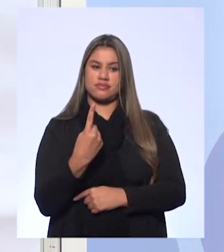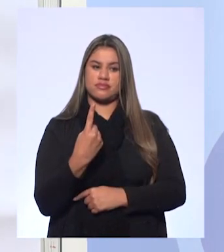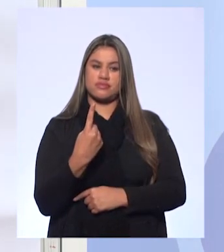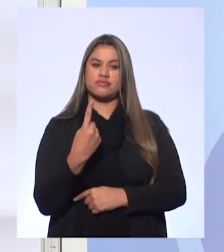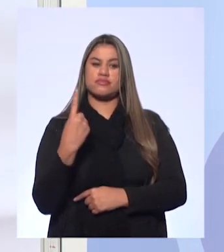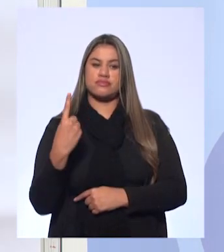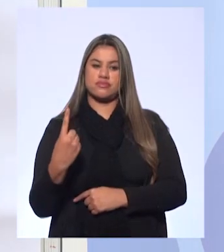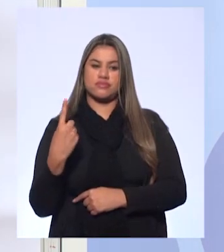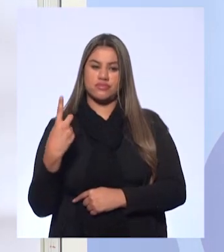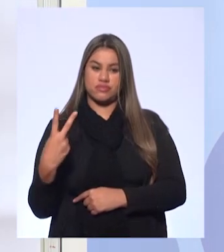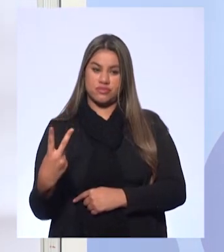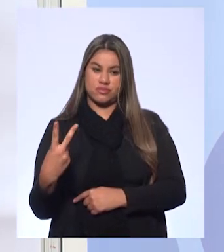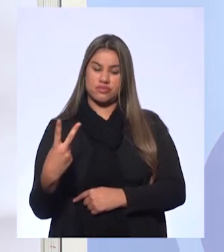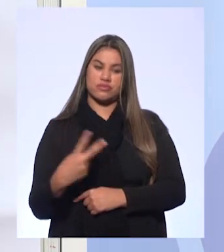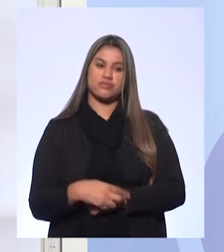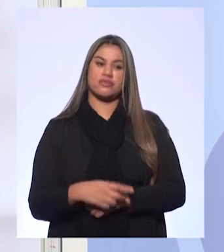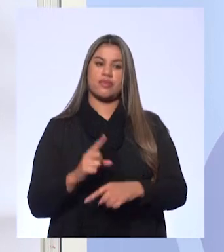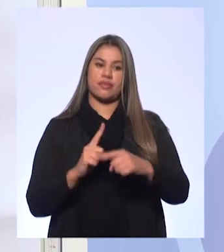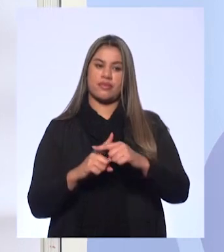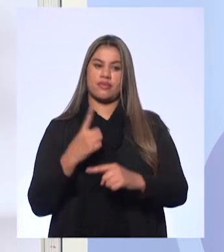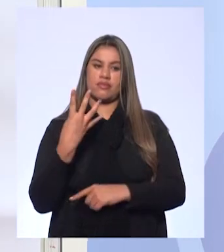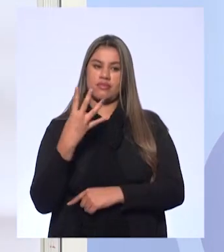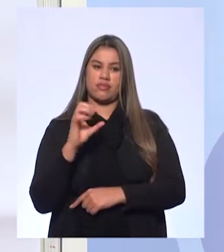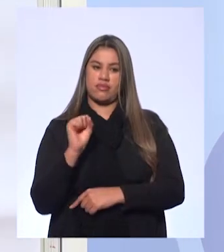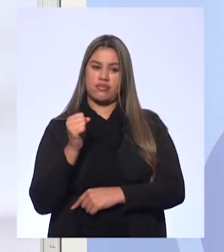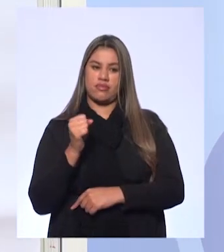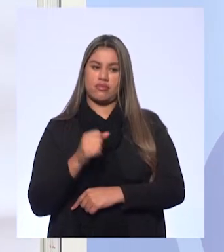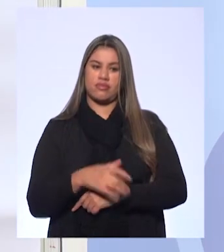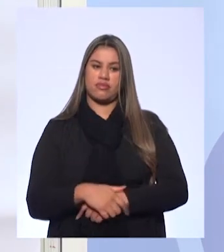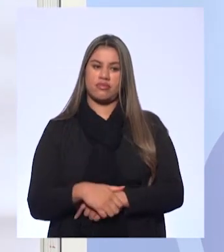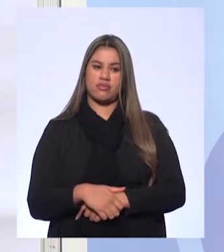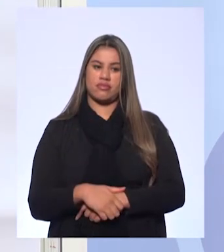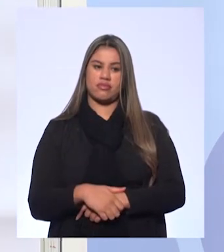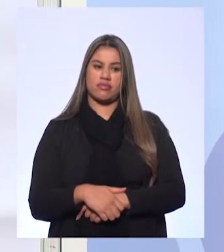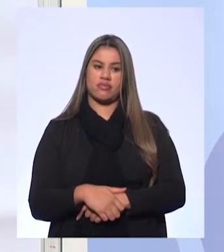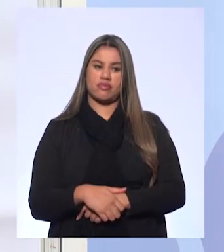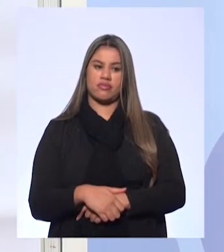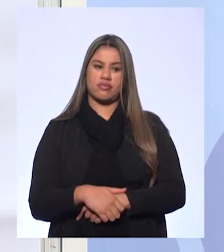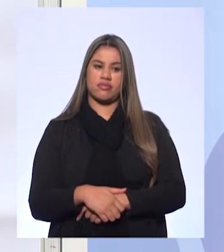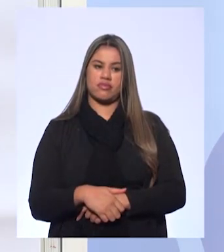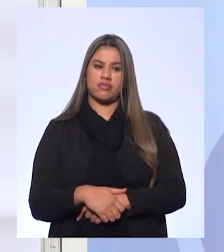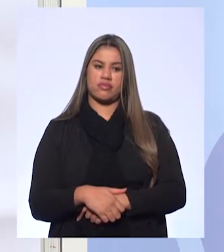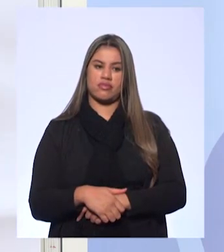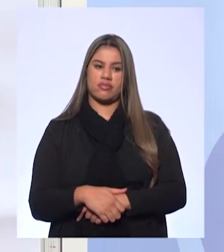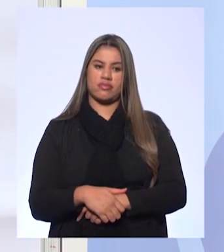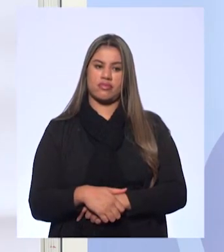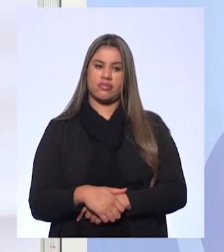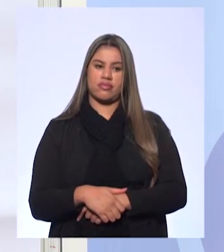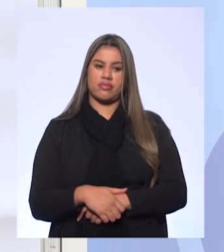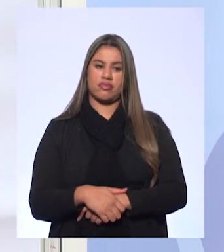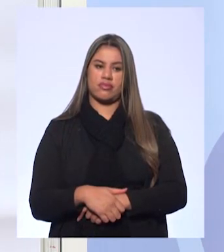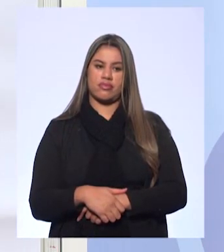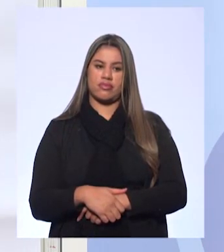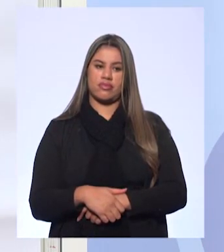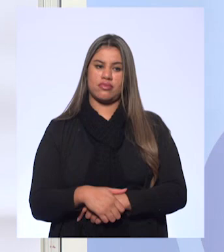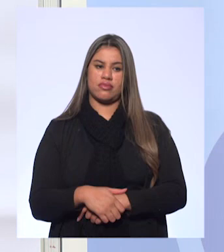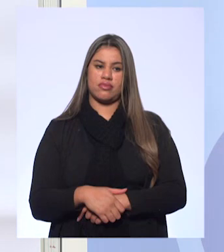112 mais 48. Quando eu somo aqui, vai dar